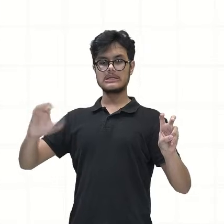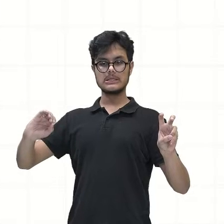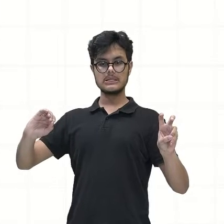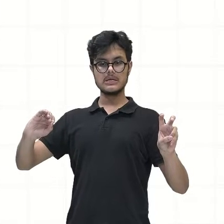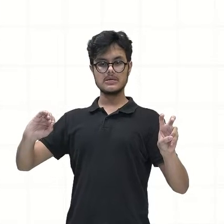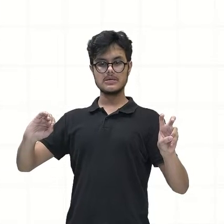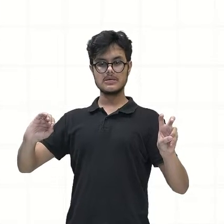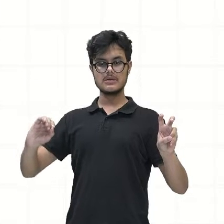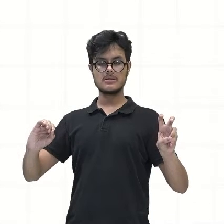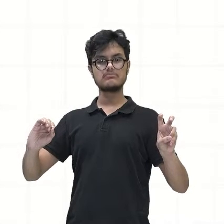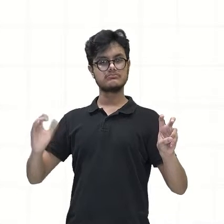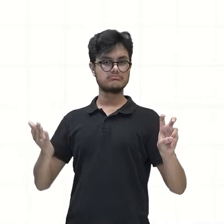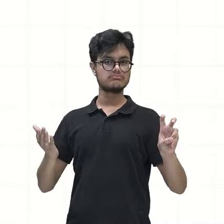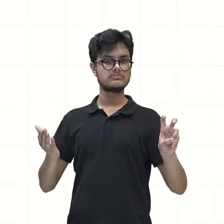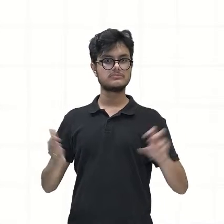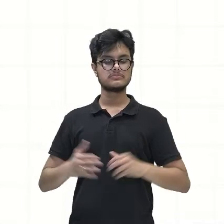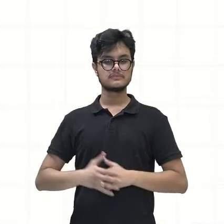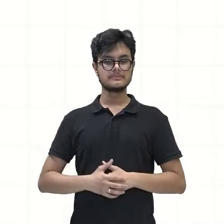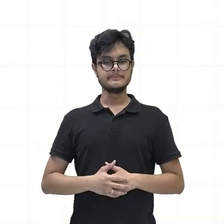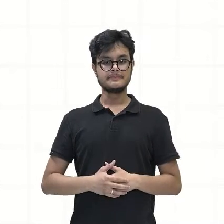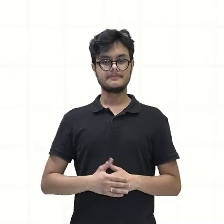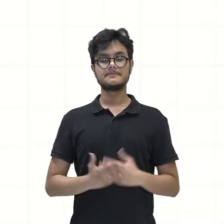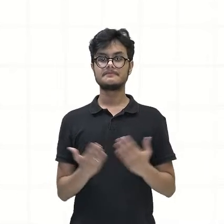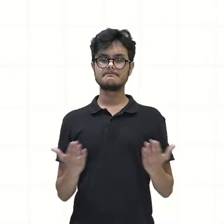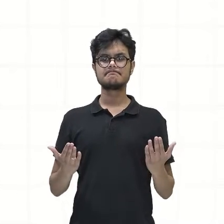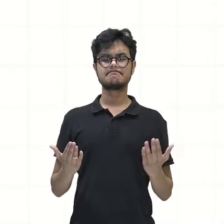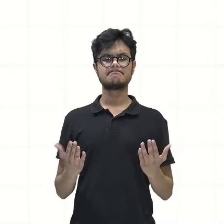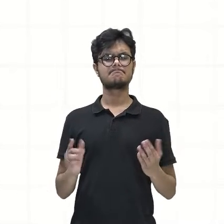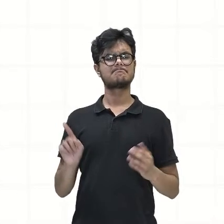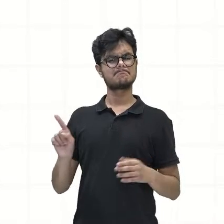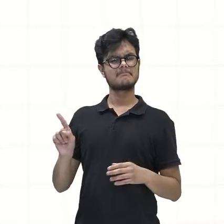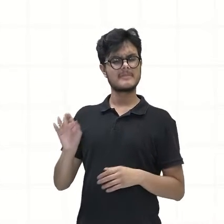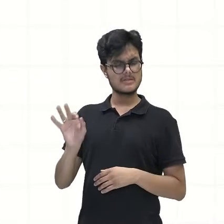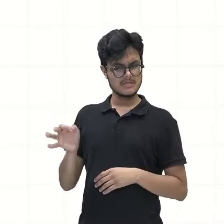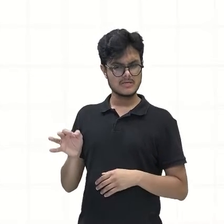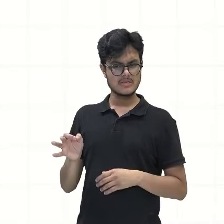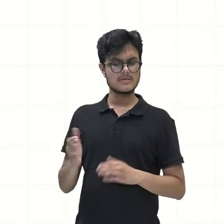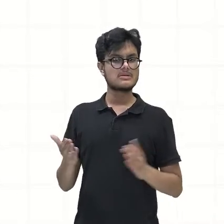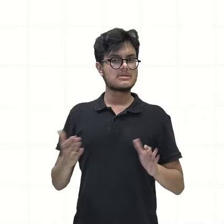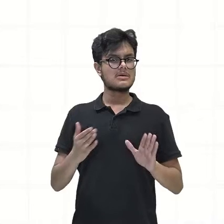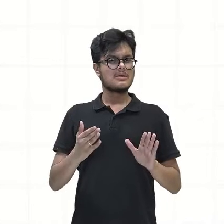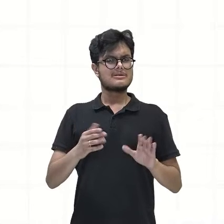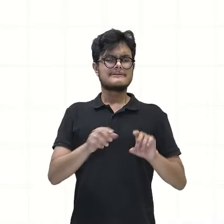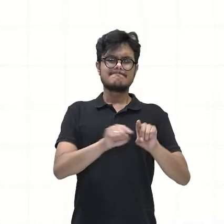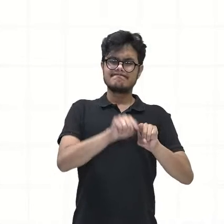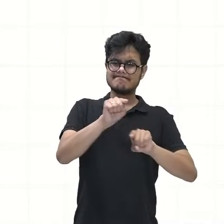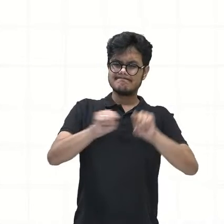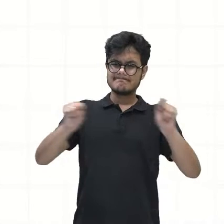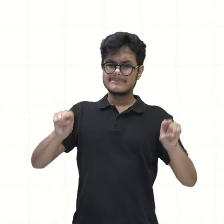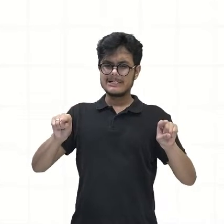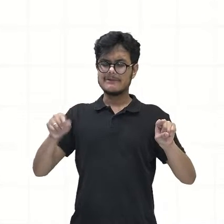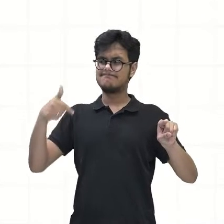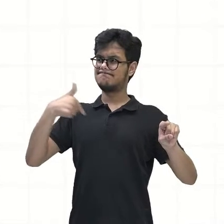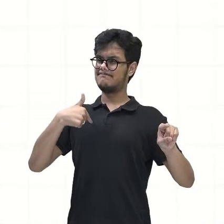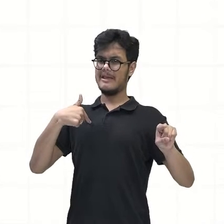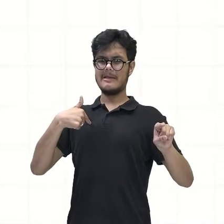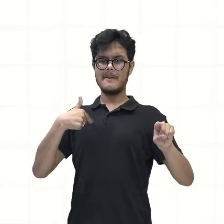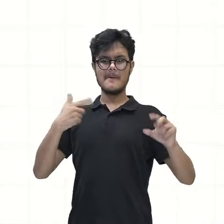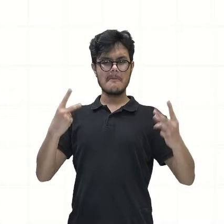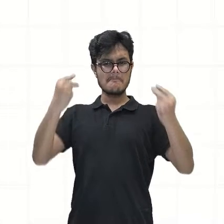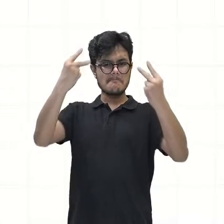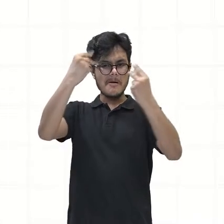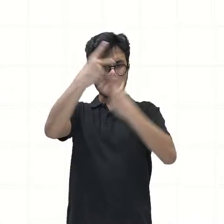0,1, né, o 0,10. Então, esse tipo de gráfico é um gráfico que pode me induzir a um erro, a